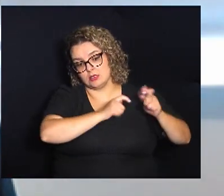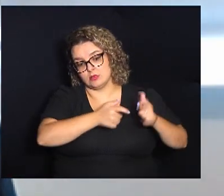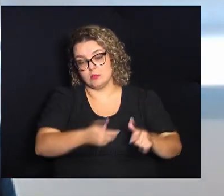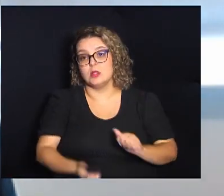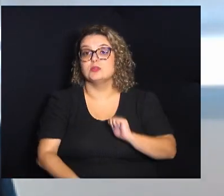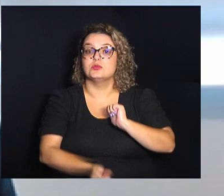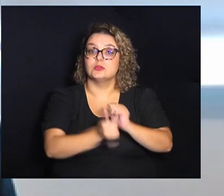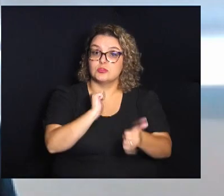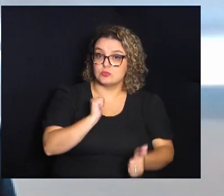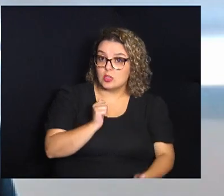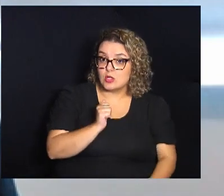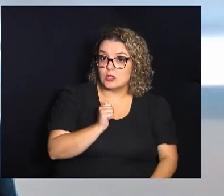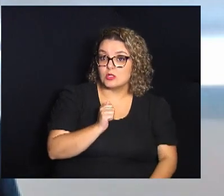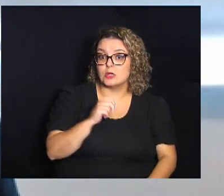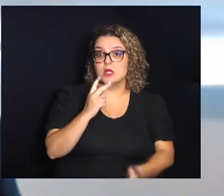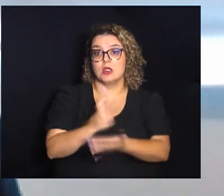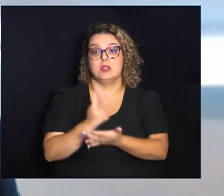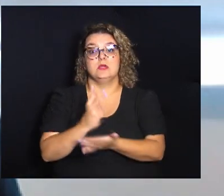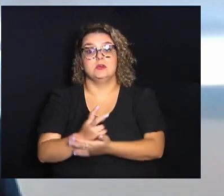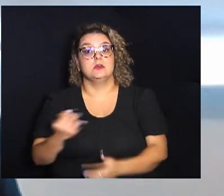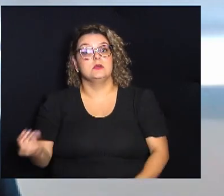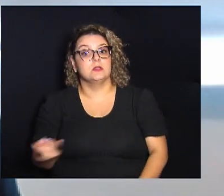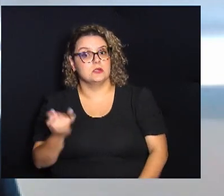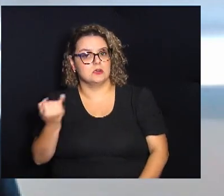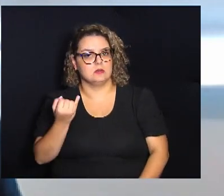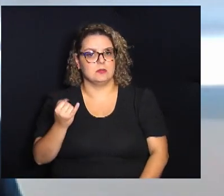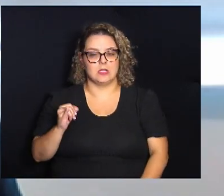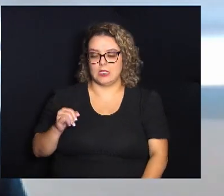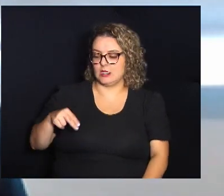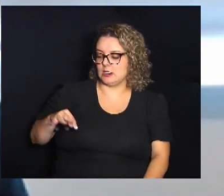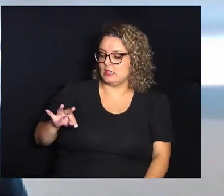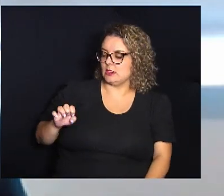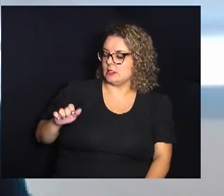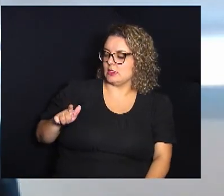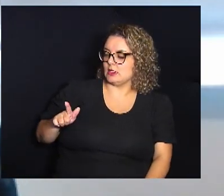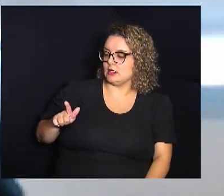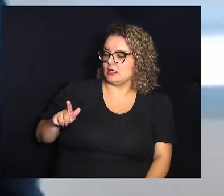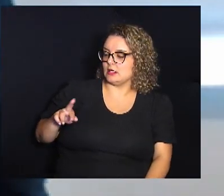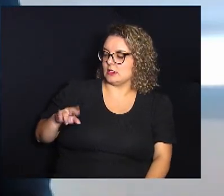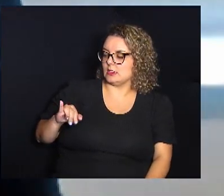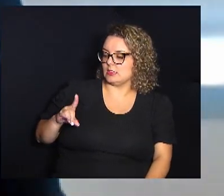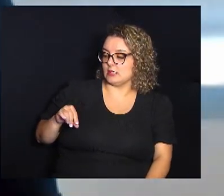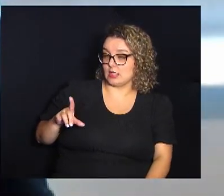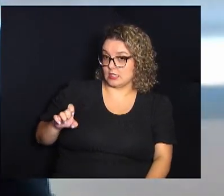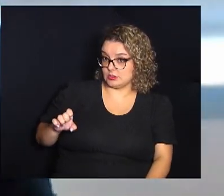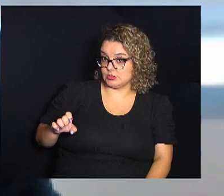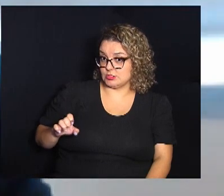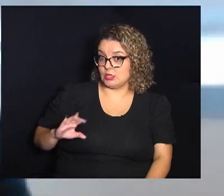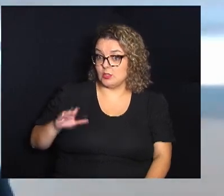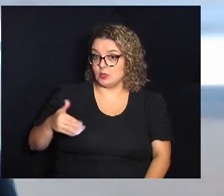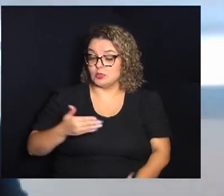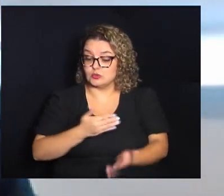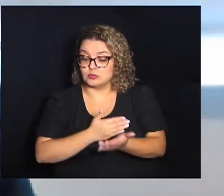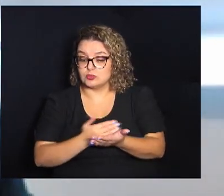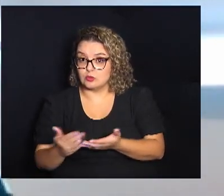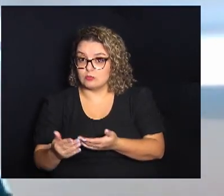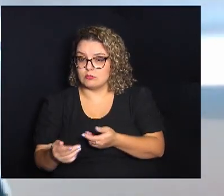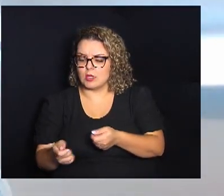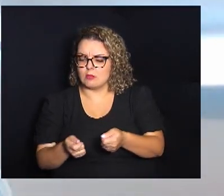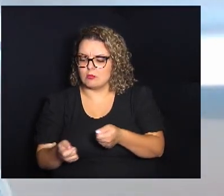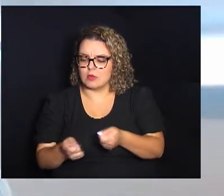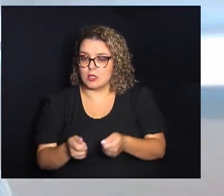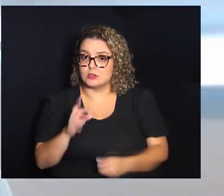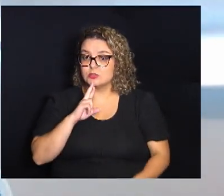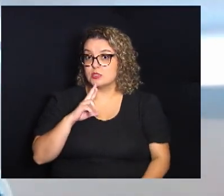esportes, então é sempre importante prezar pela integridade. A partir do momento que você começa a ter manipulação de